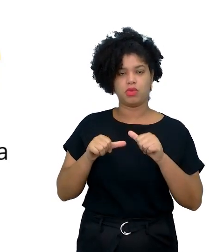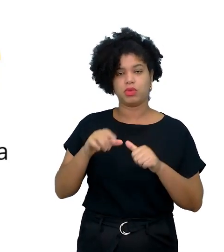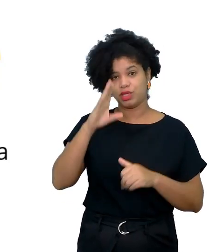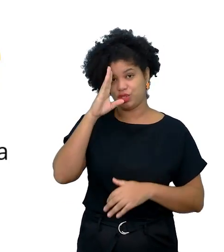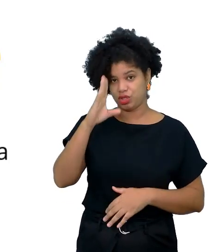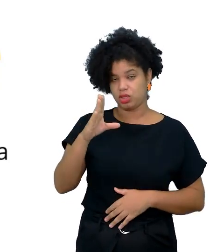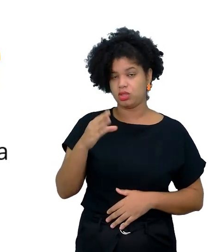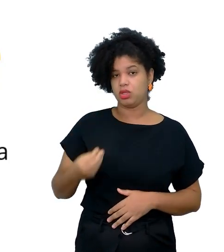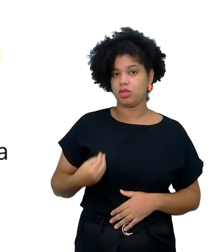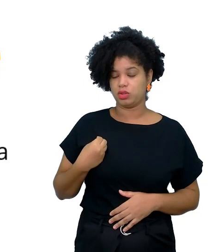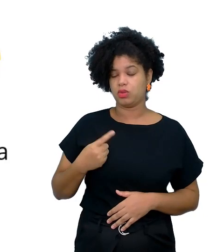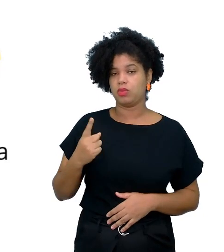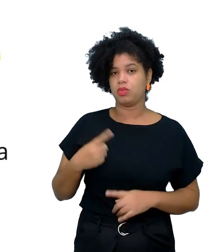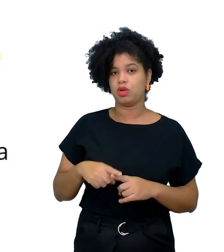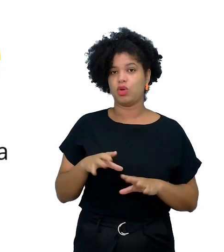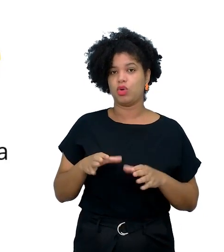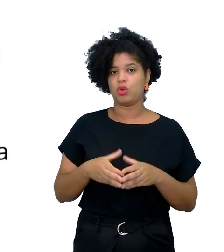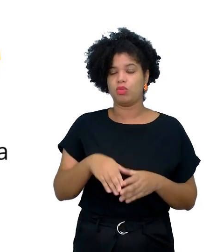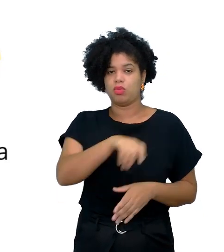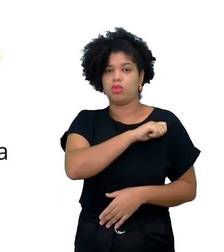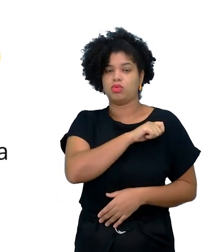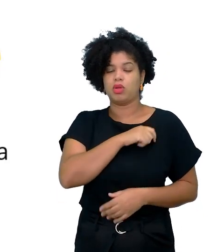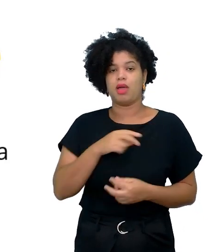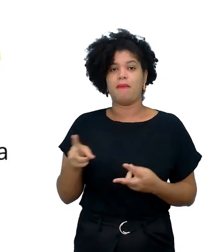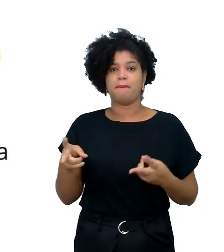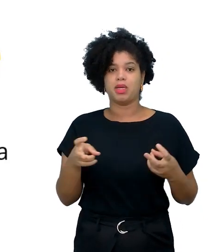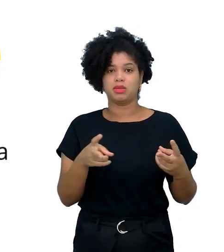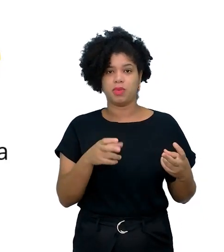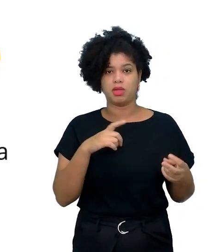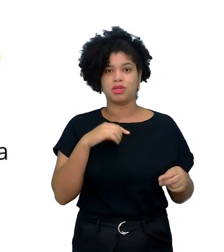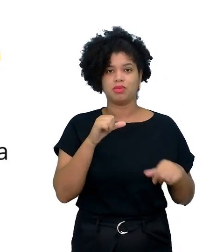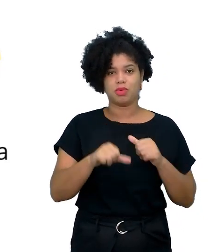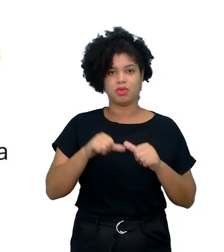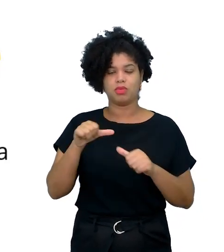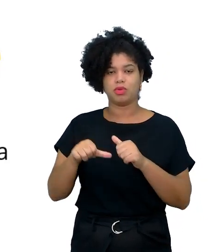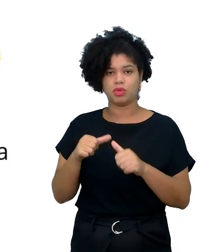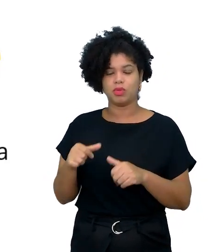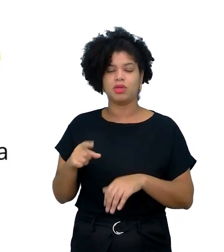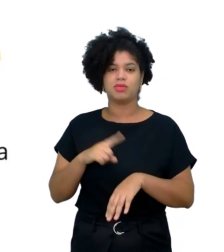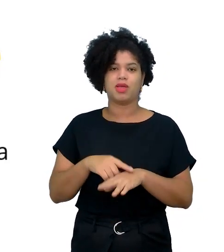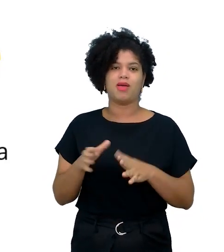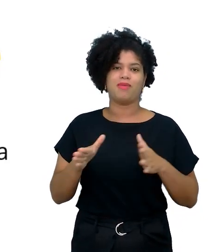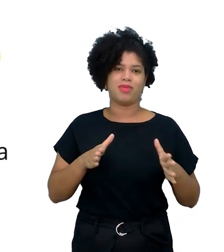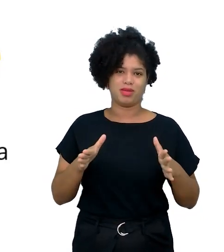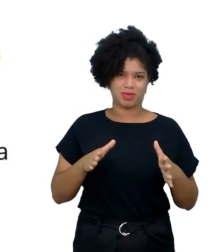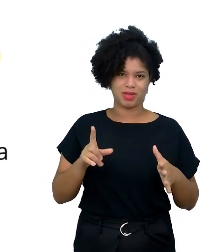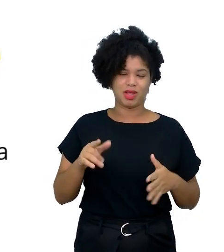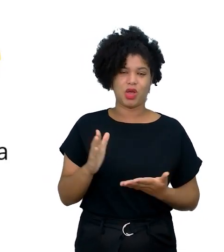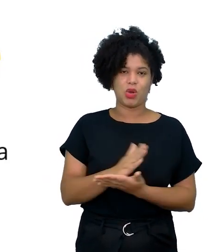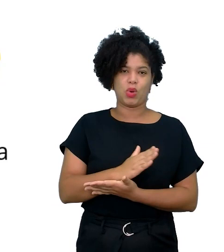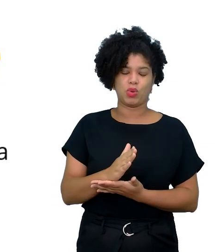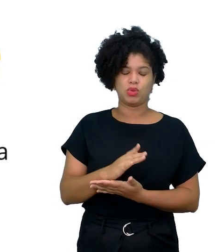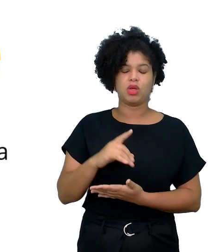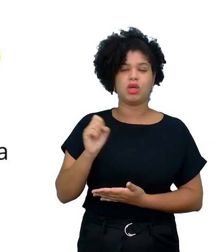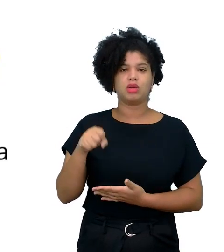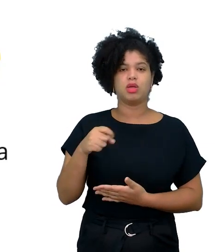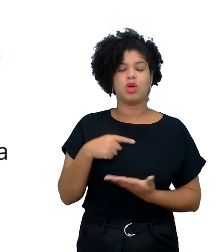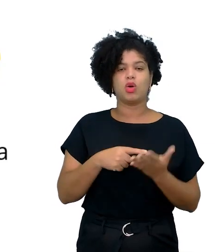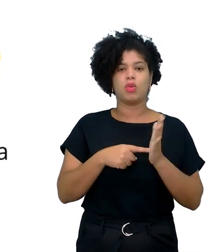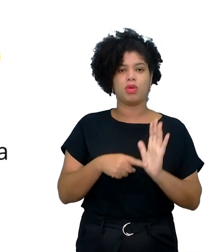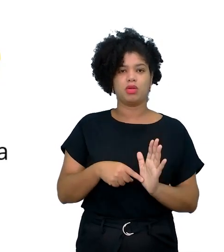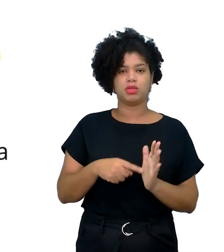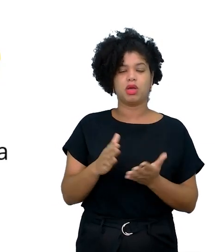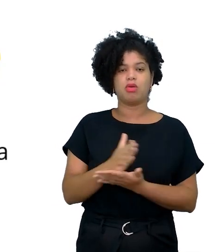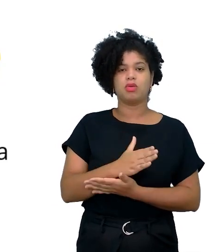direta, em que o estudante deve observar uma mudança temporal, são aquelas em que eles também apresentam